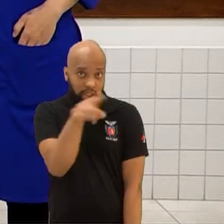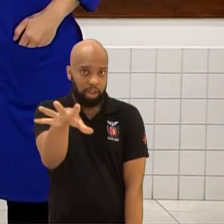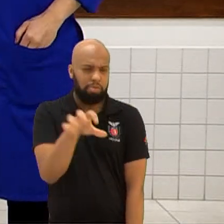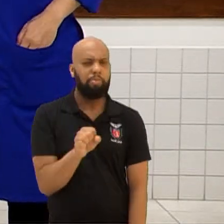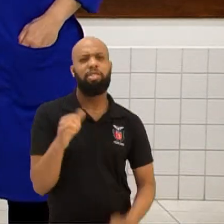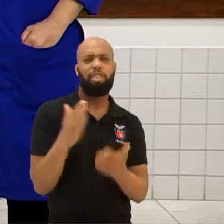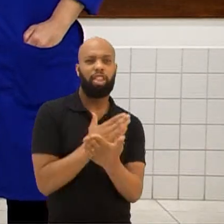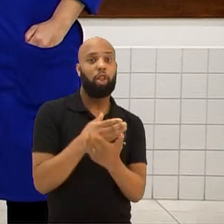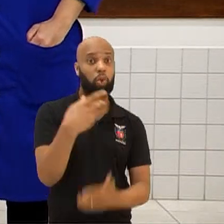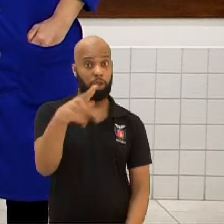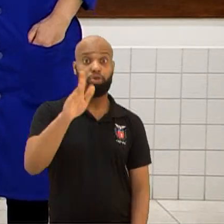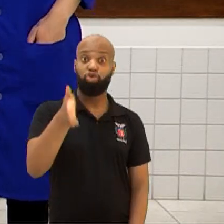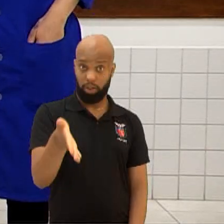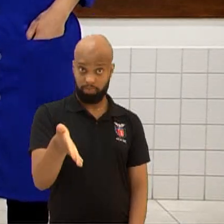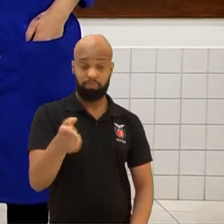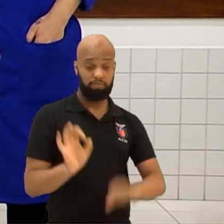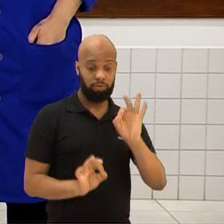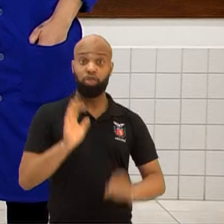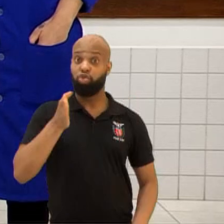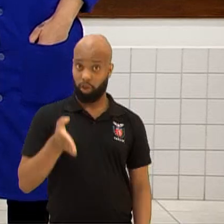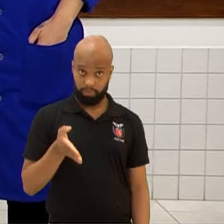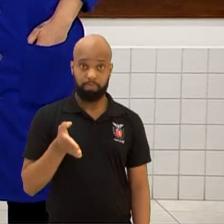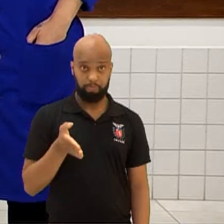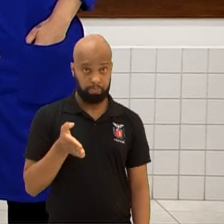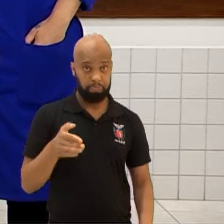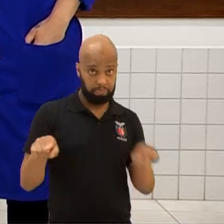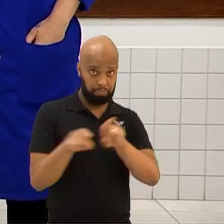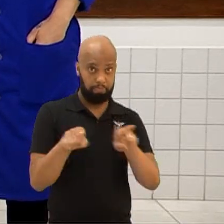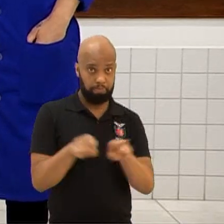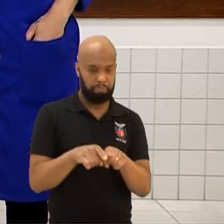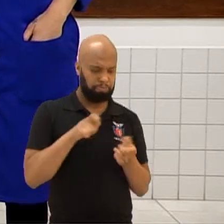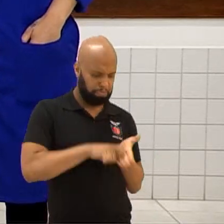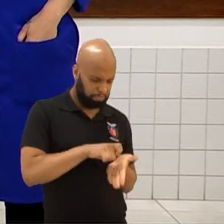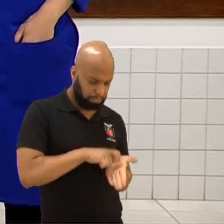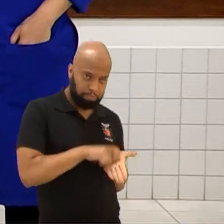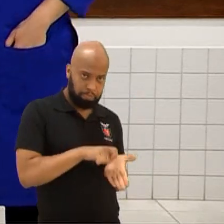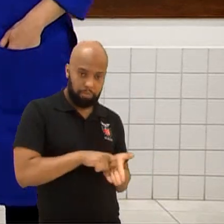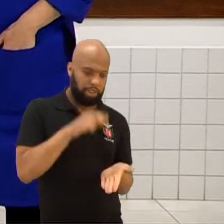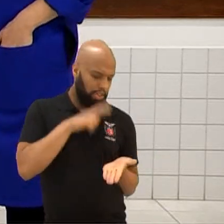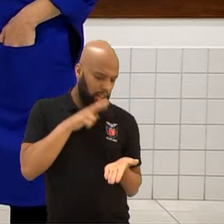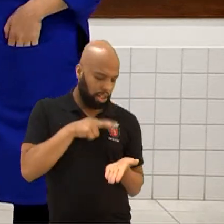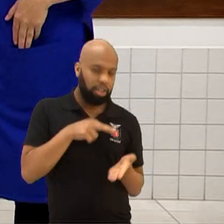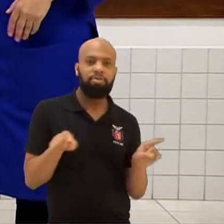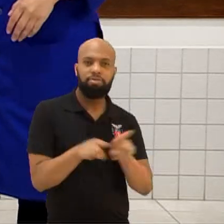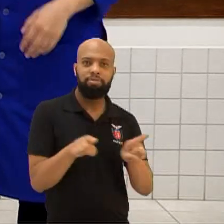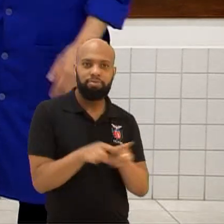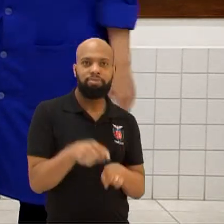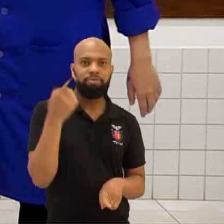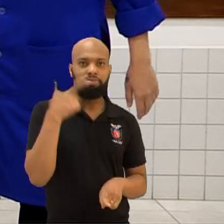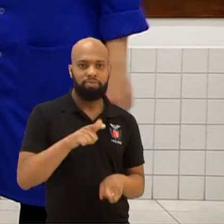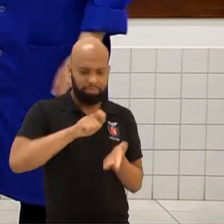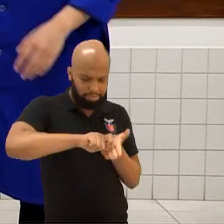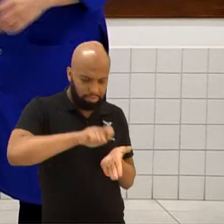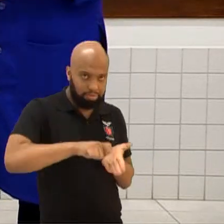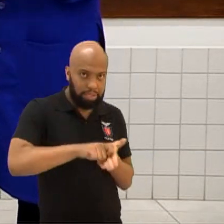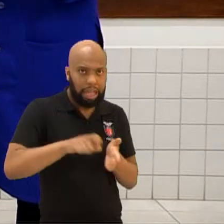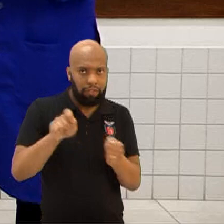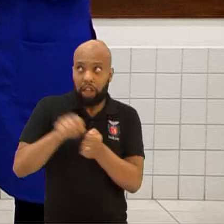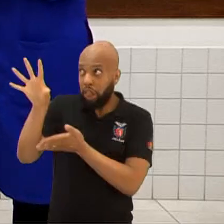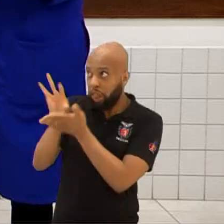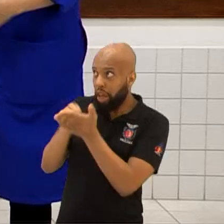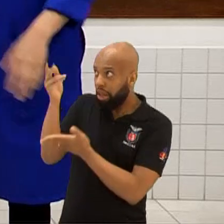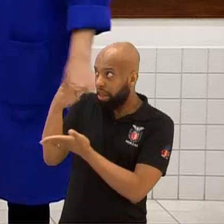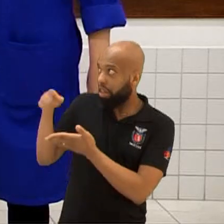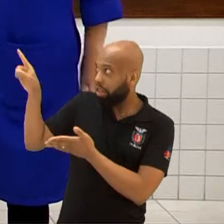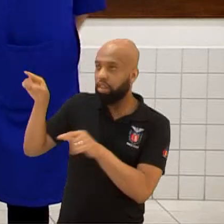peguem seus cadernos aí, né? E para poder anotar, né, para poder fazer aí o seu esboço desse desenho,